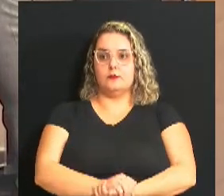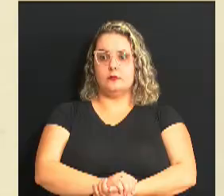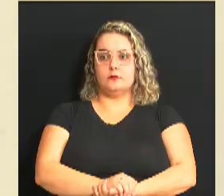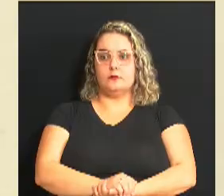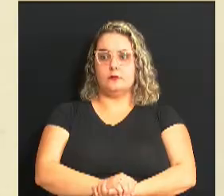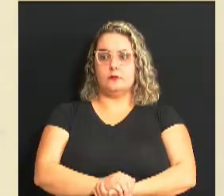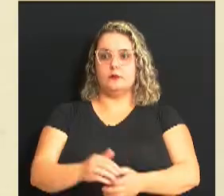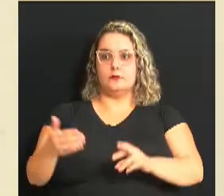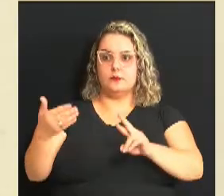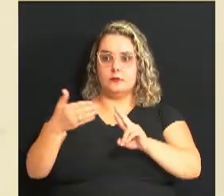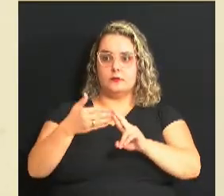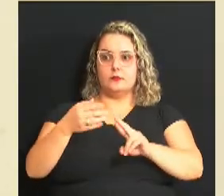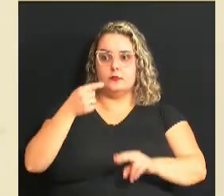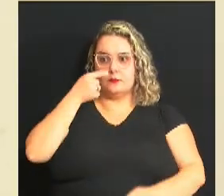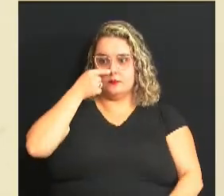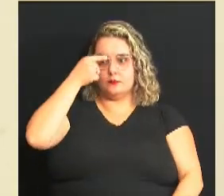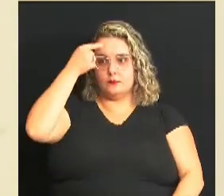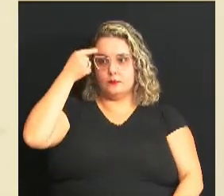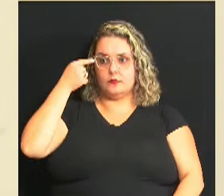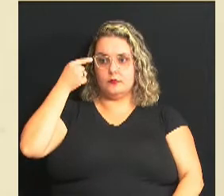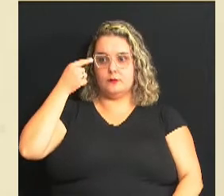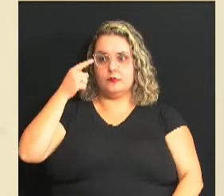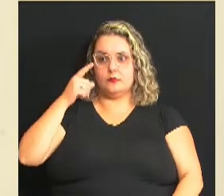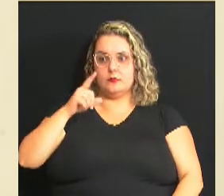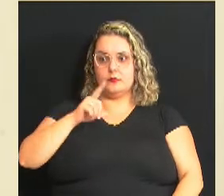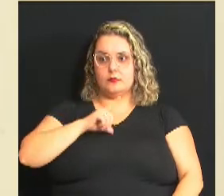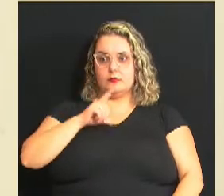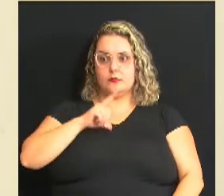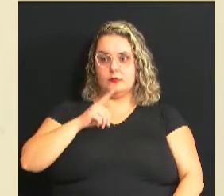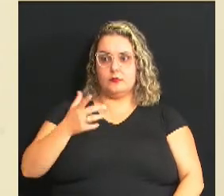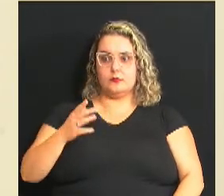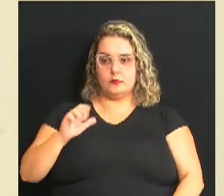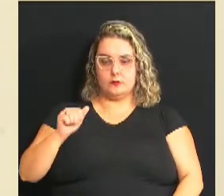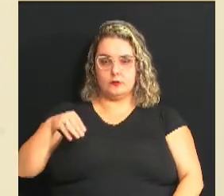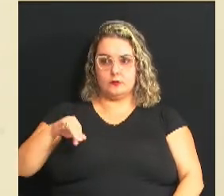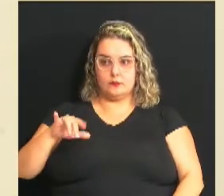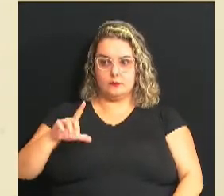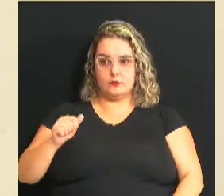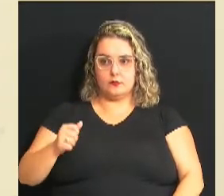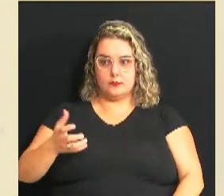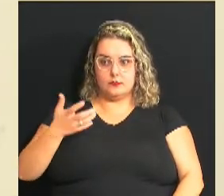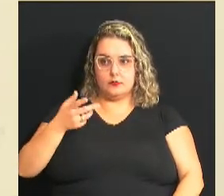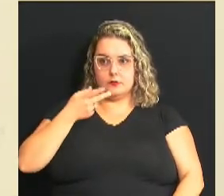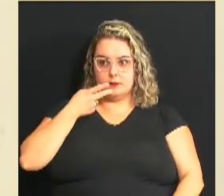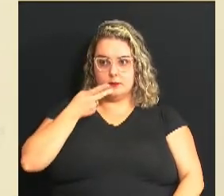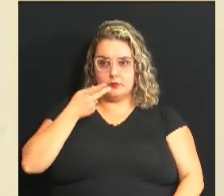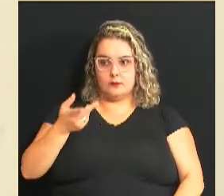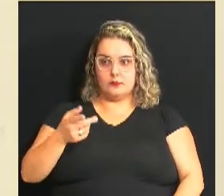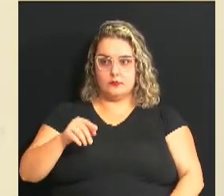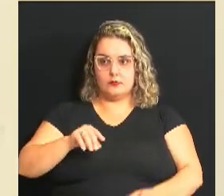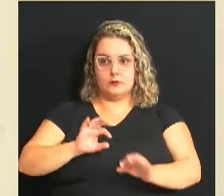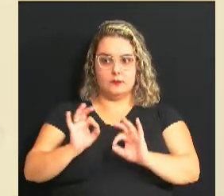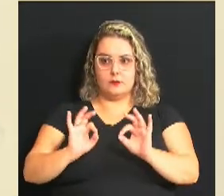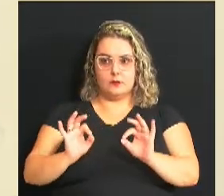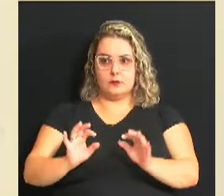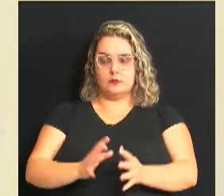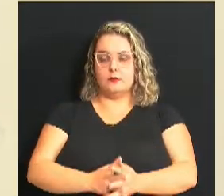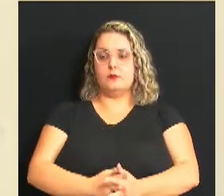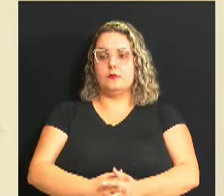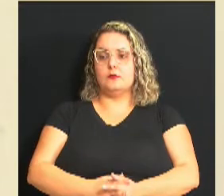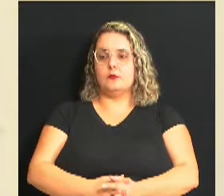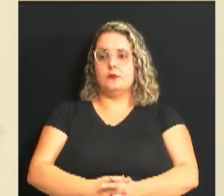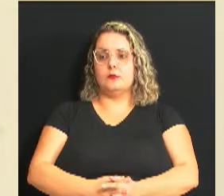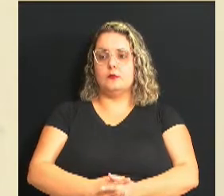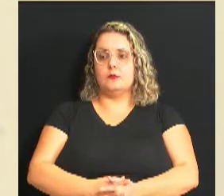representante aqui da Paola Miguel, a Camila Queiroz, se ela quer fazer algum pronunciamento. Não,